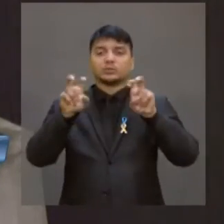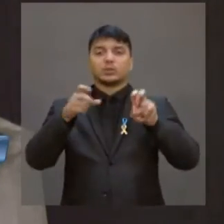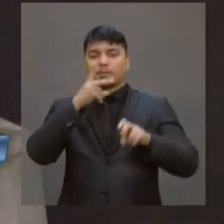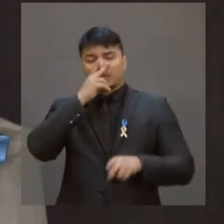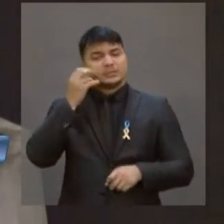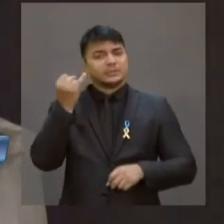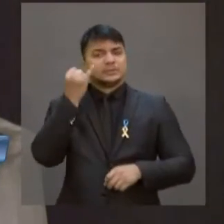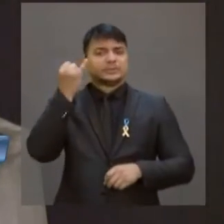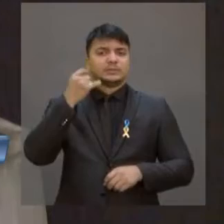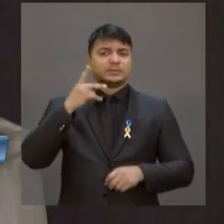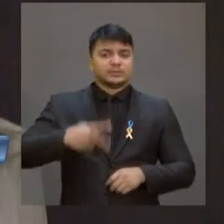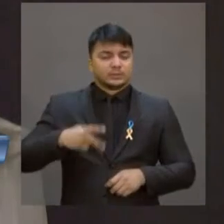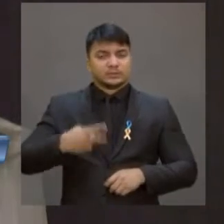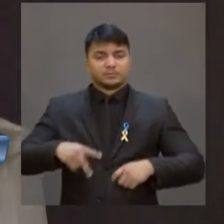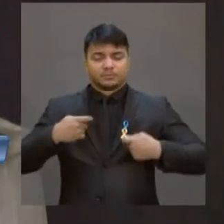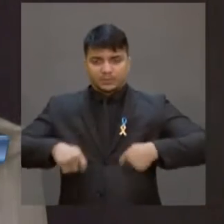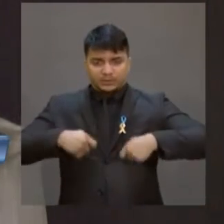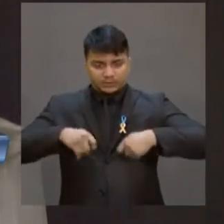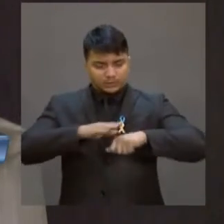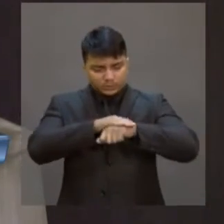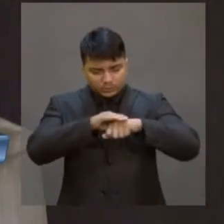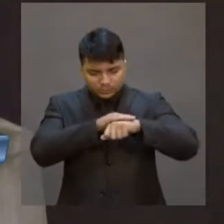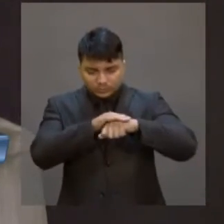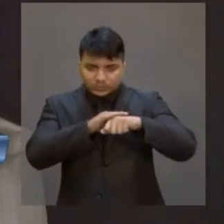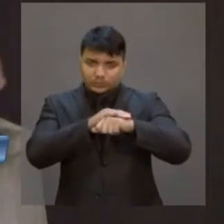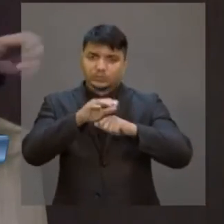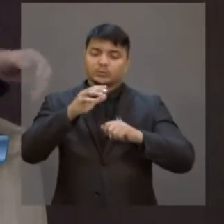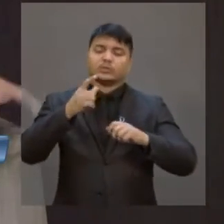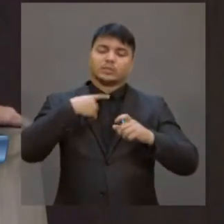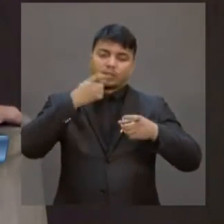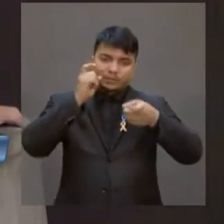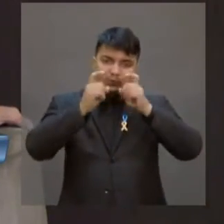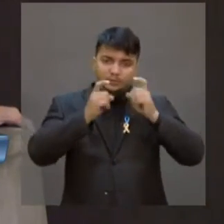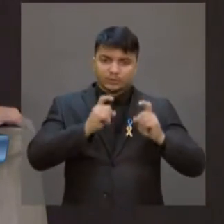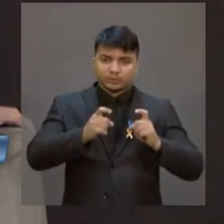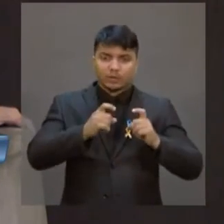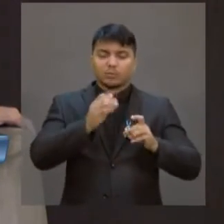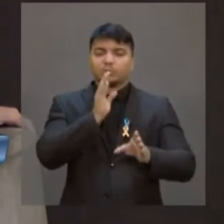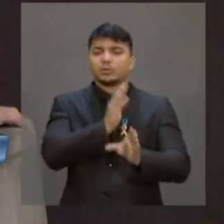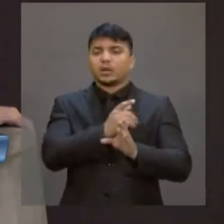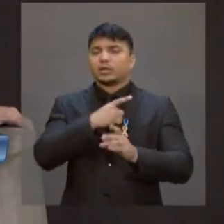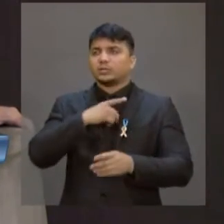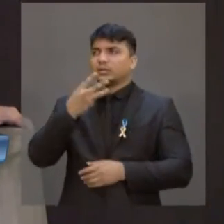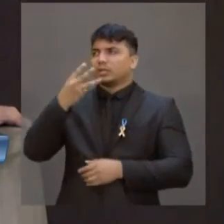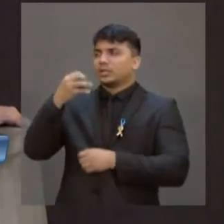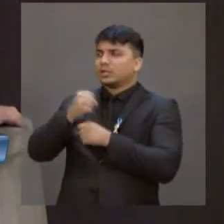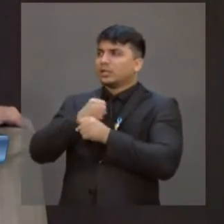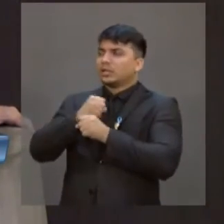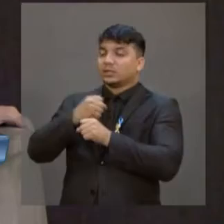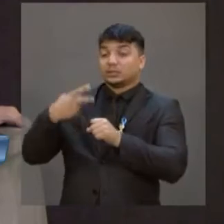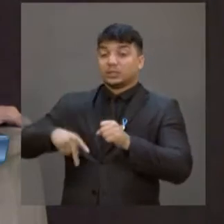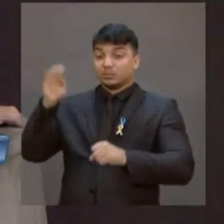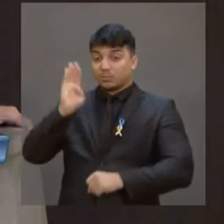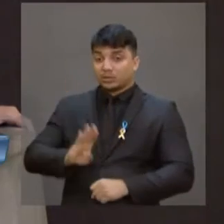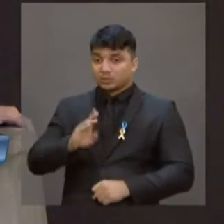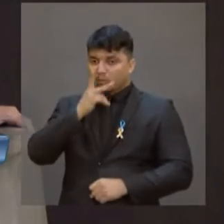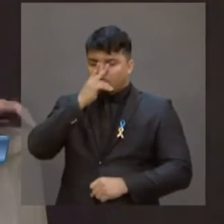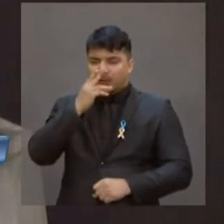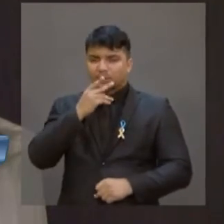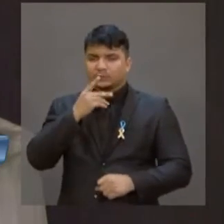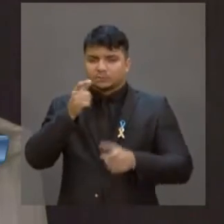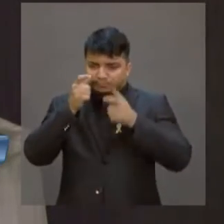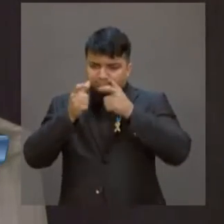delicados e complexos da atualidade. Ele tem sido muito maltratado nos últimos 30 anos no Brasil.